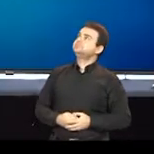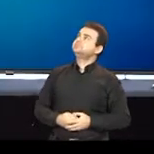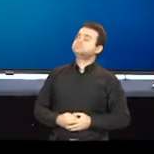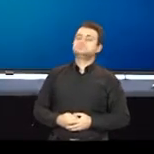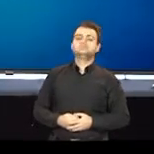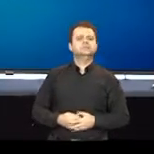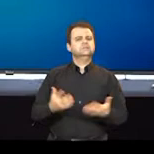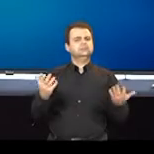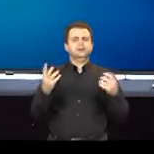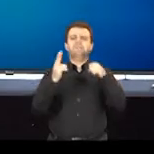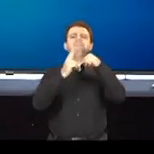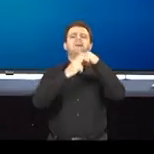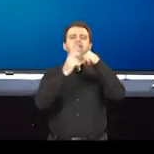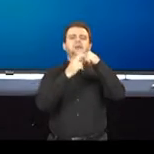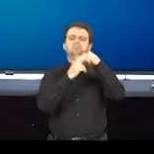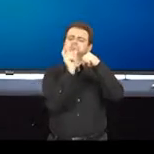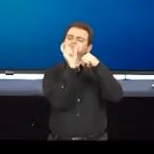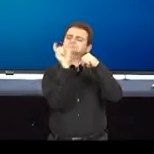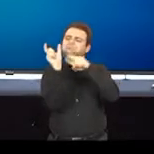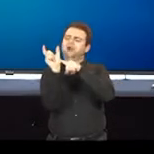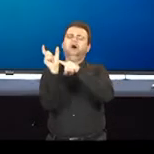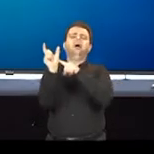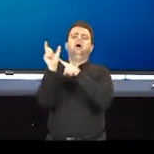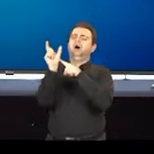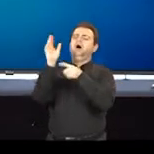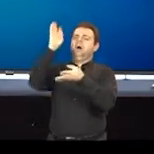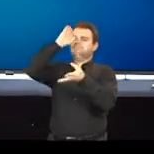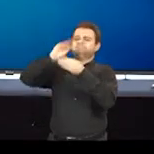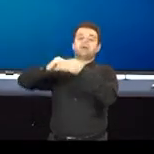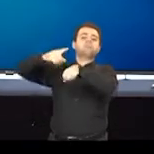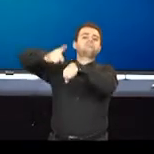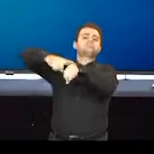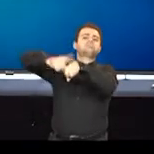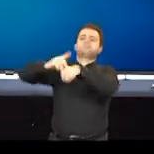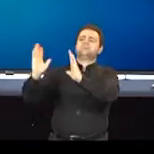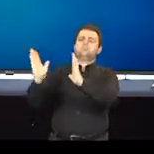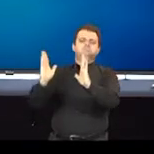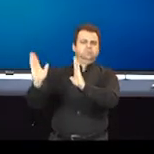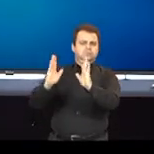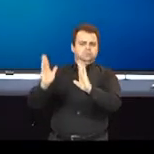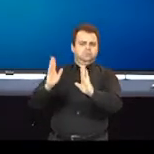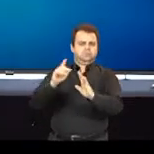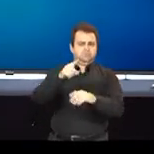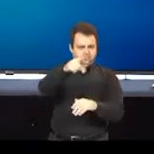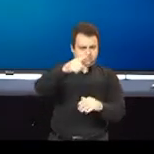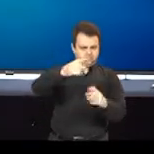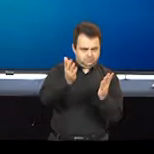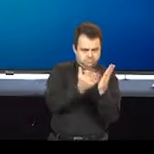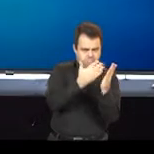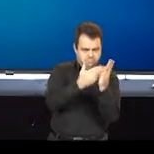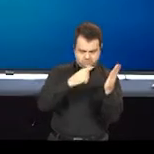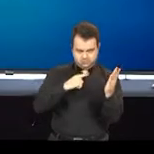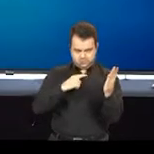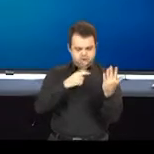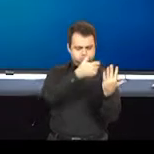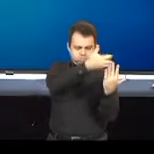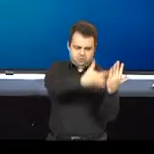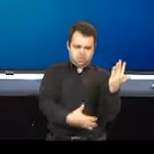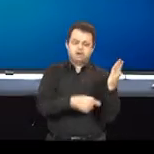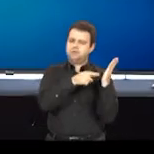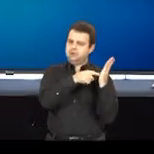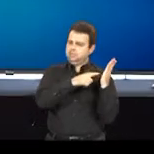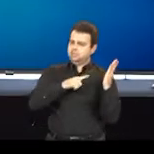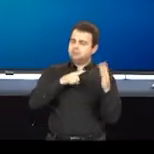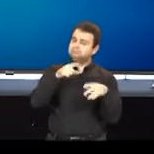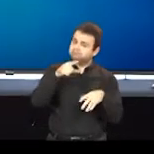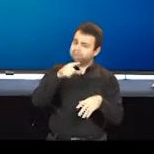Tempos verbais. A gente vai falar disso aqui porque é um assunto que vai falar na apostila de vocês, é recorrente. Eu só quero lembrá-los